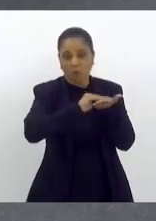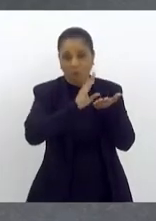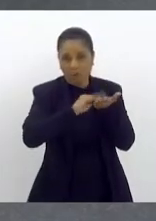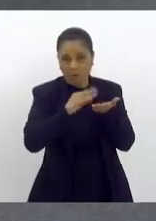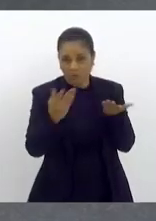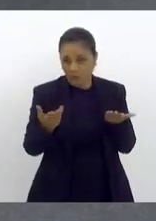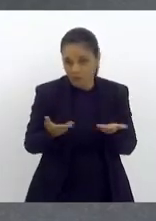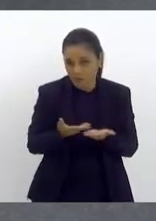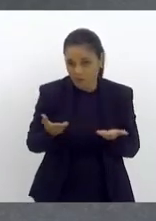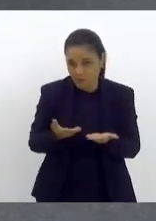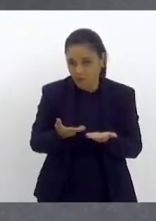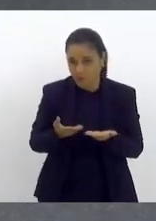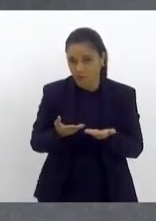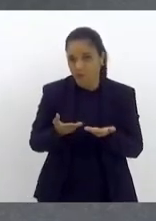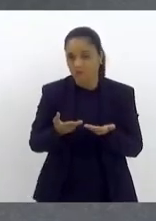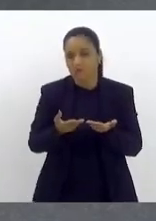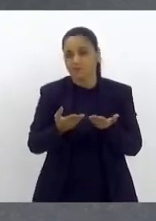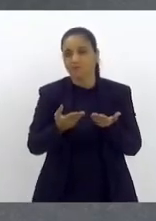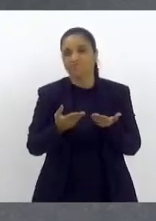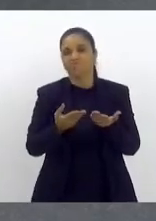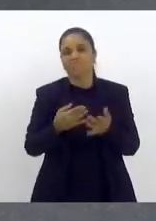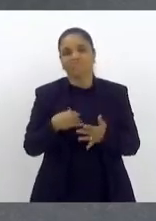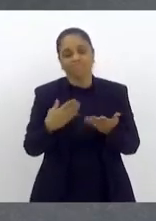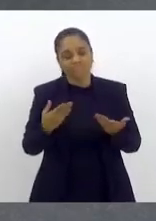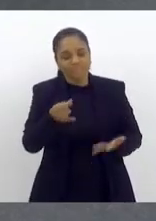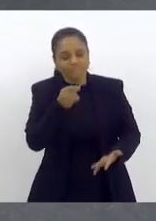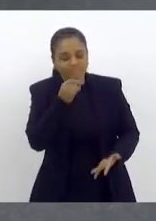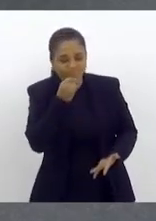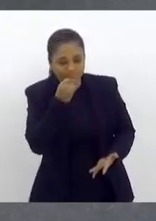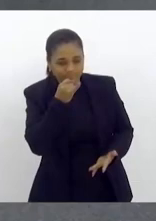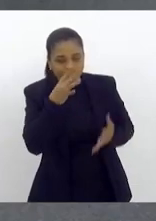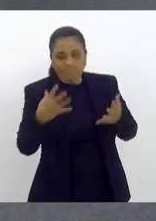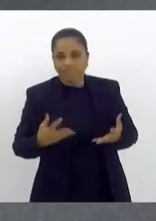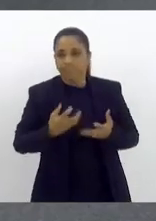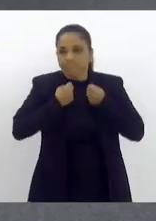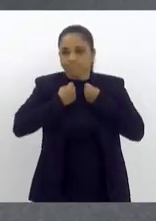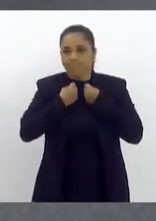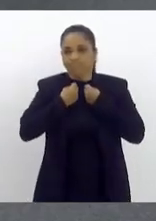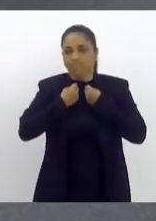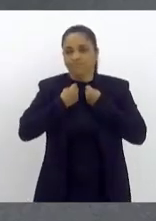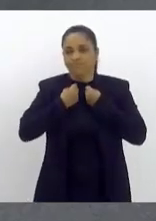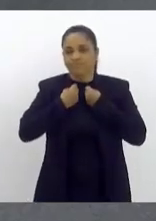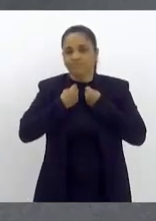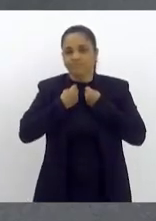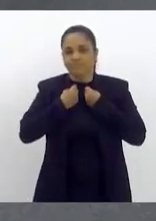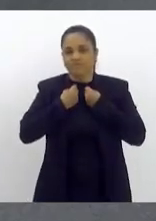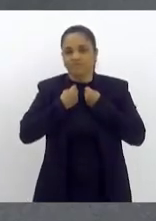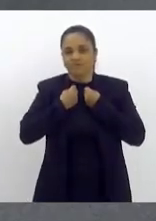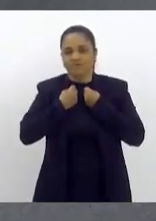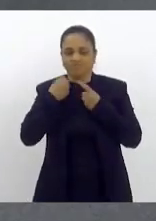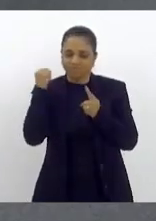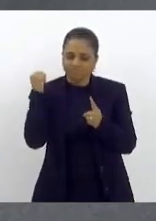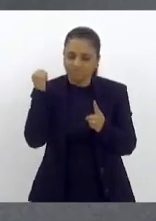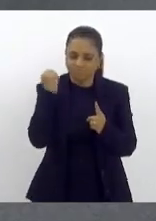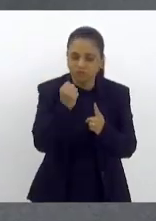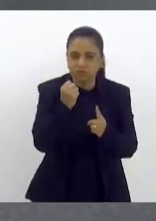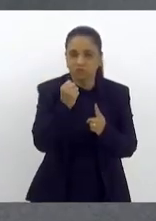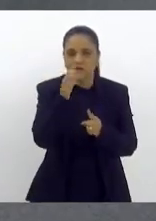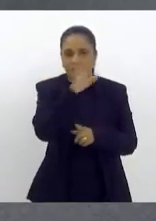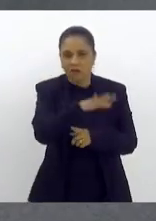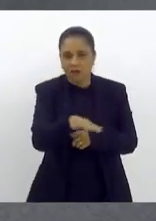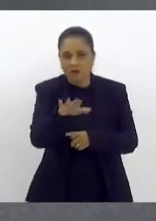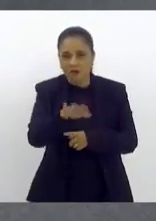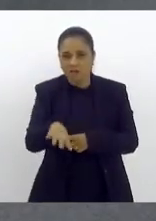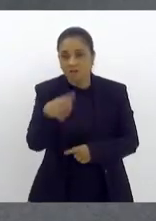nós fomos tristemente surpreendidas e surpreendidos com o assassinato de 4